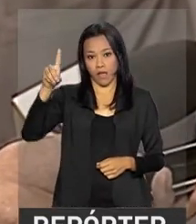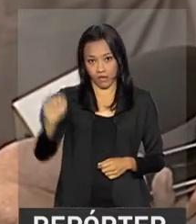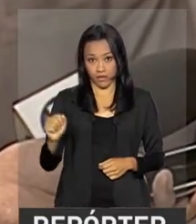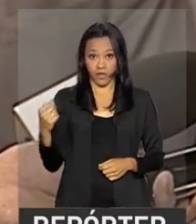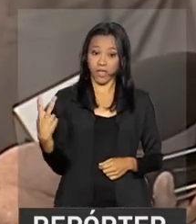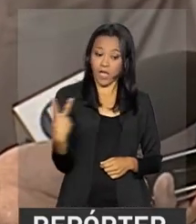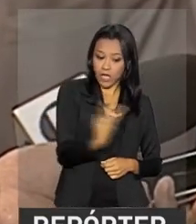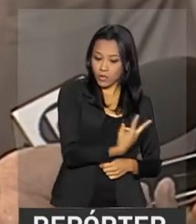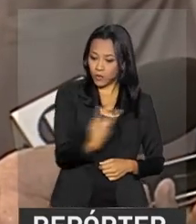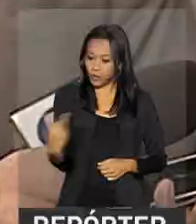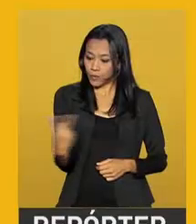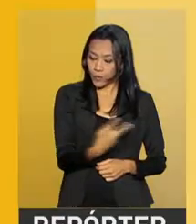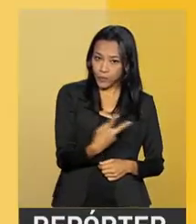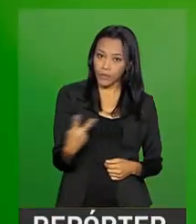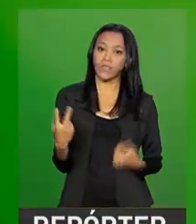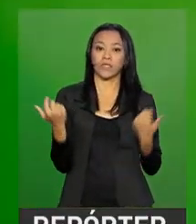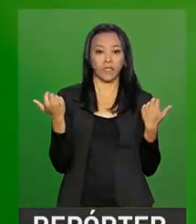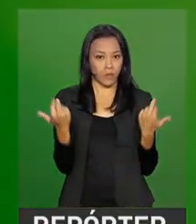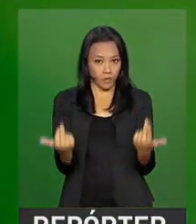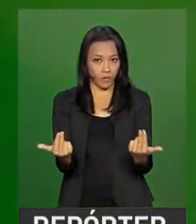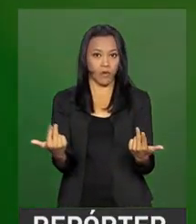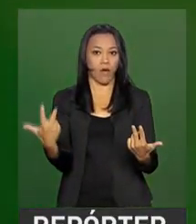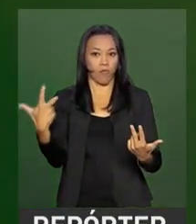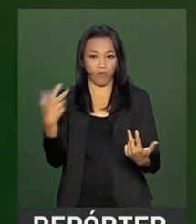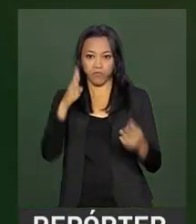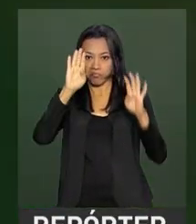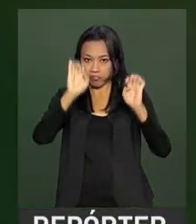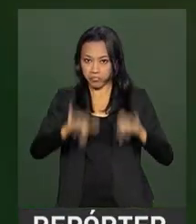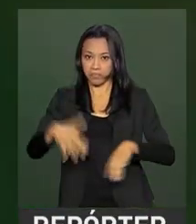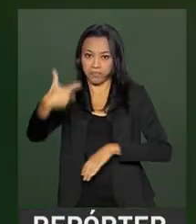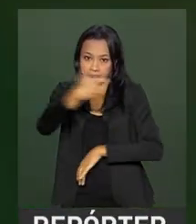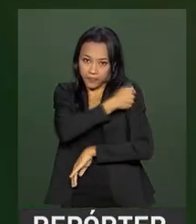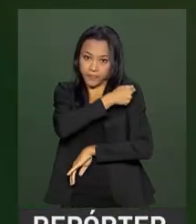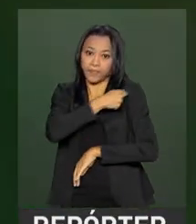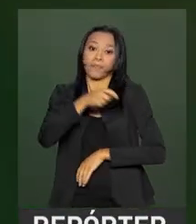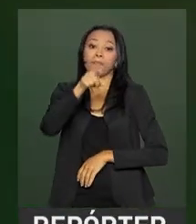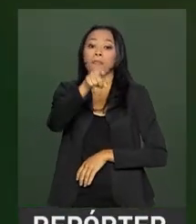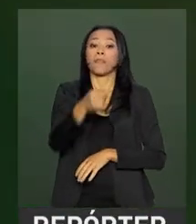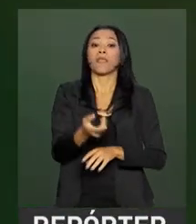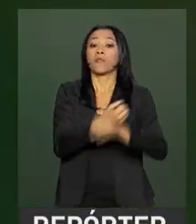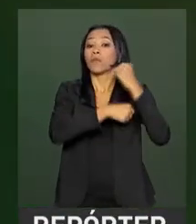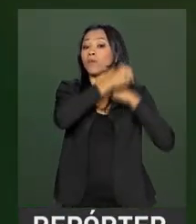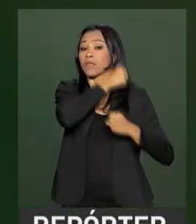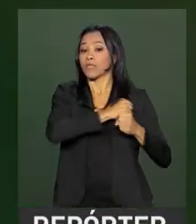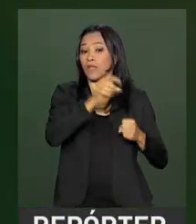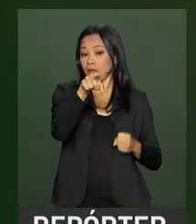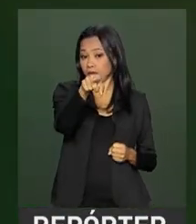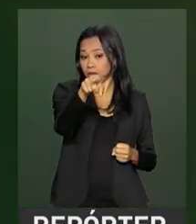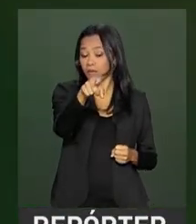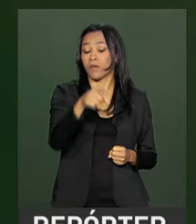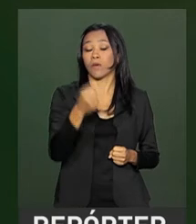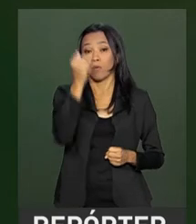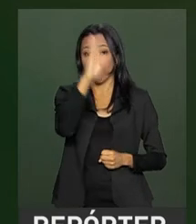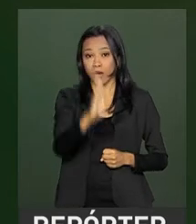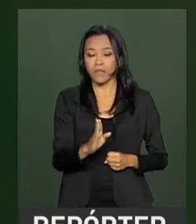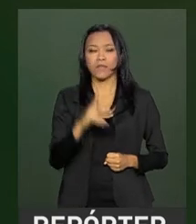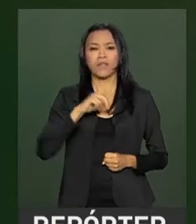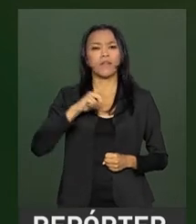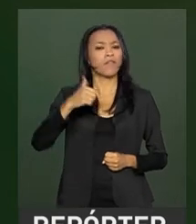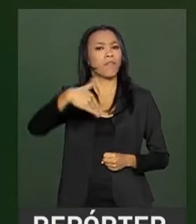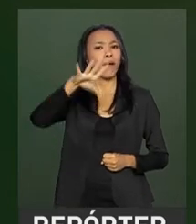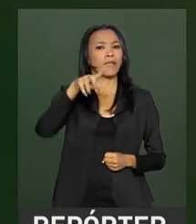vacina era equivalente entre dezembro de 2016 e junho do ano passado o país registrou mais de